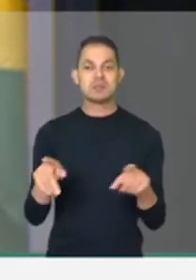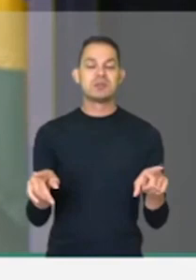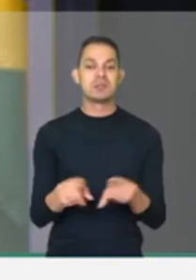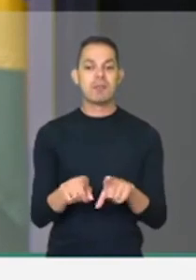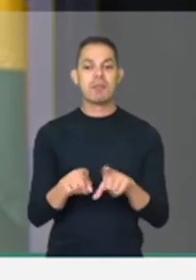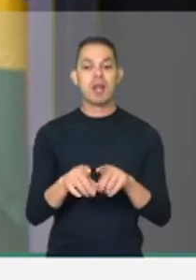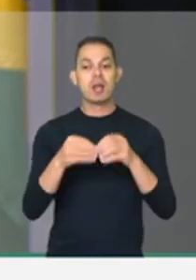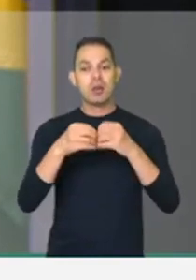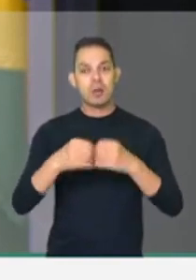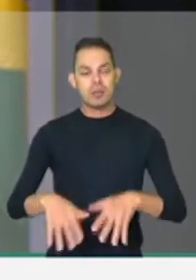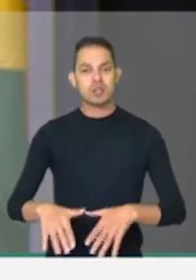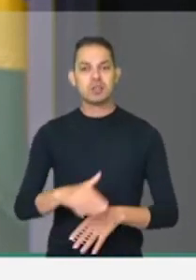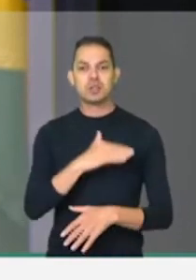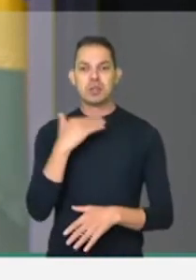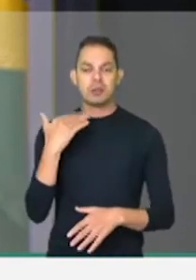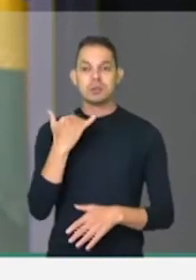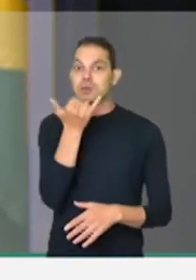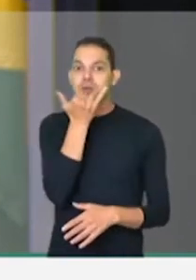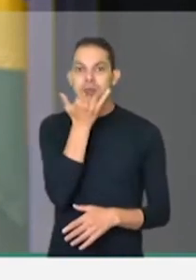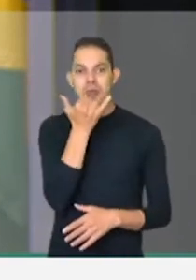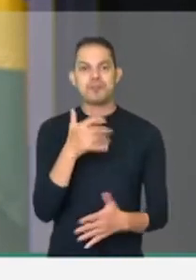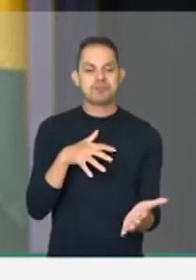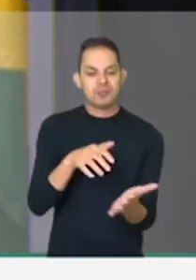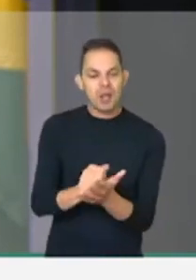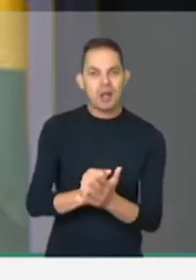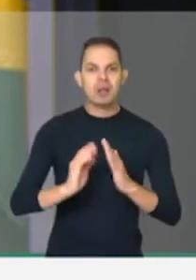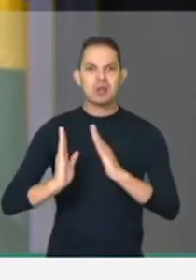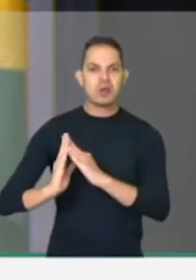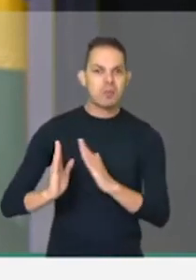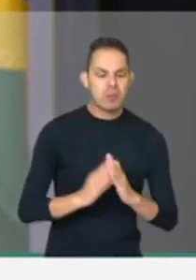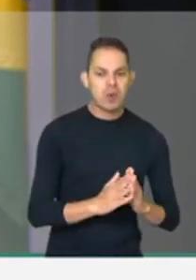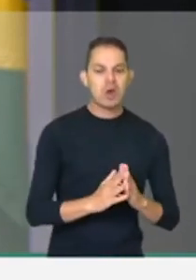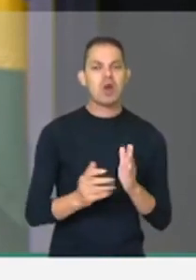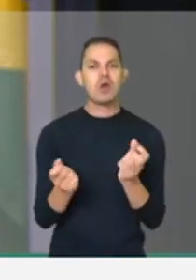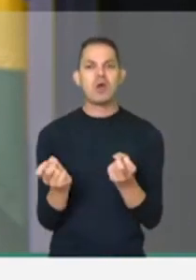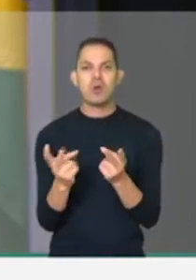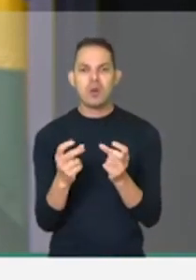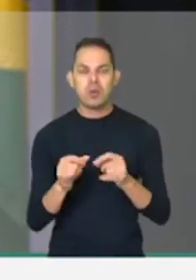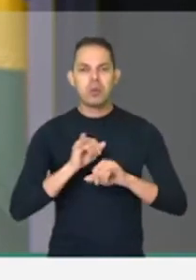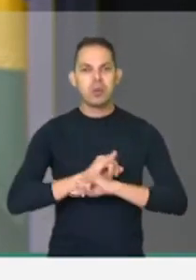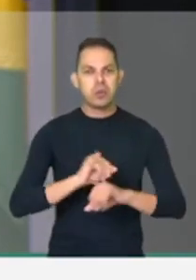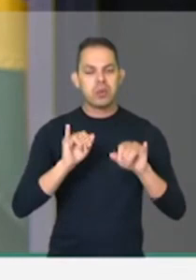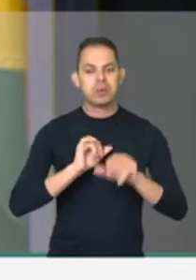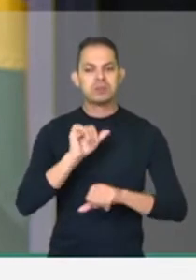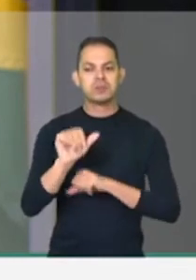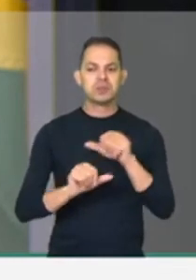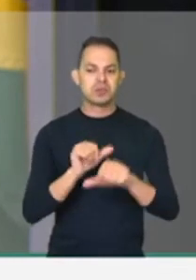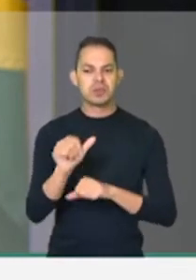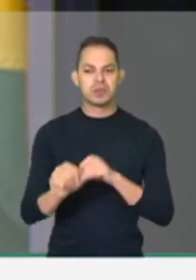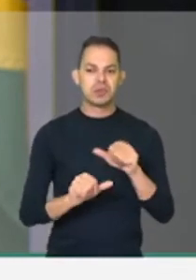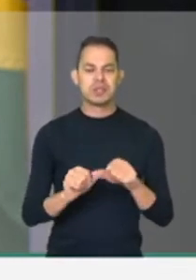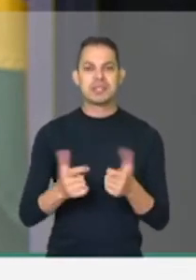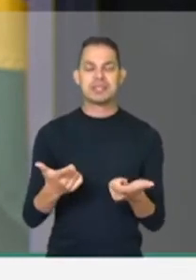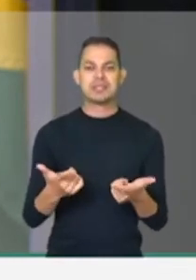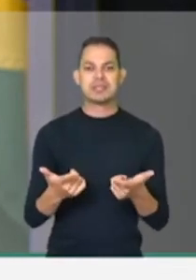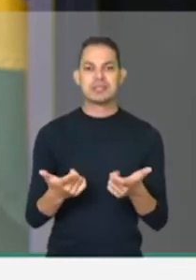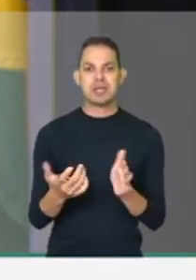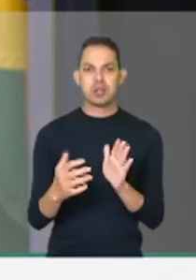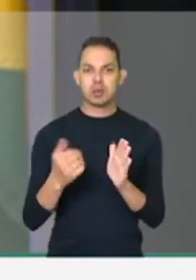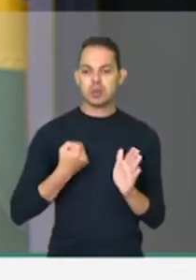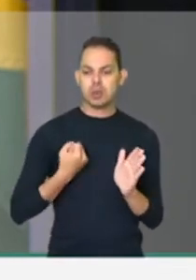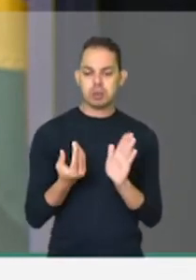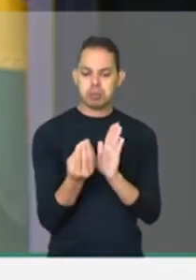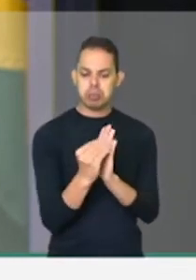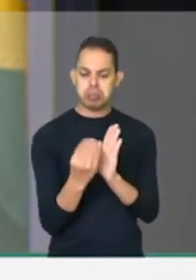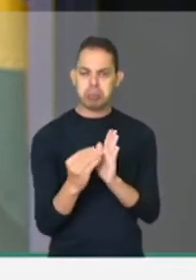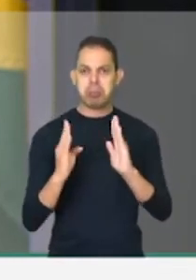de registro de imóveis mudança de contrato social curso de marketing mudança e como a mudança do endereço tudo isso